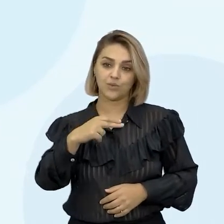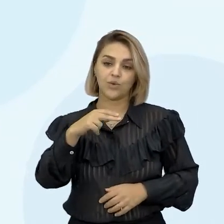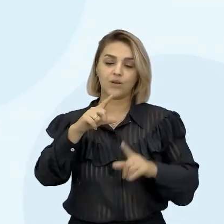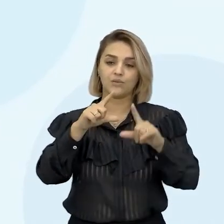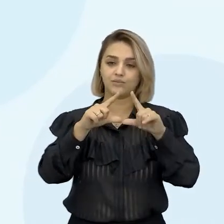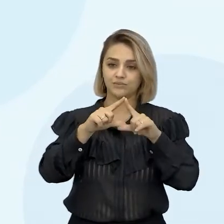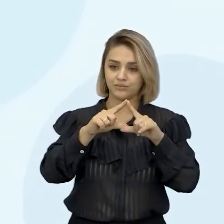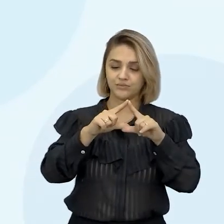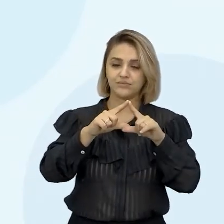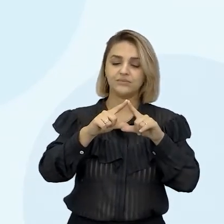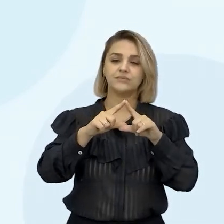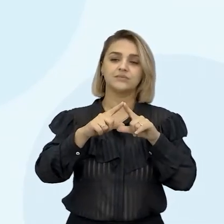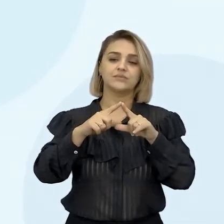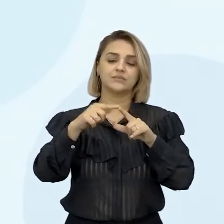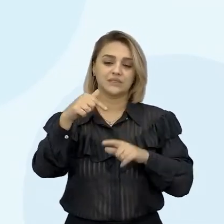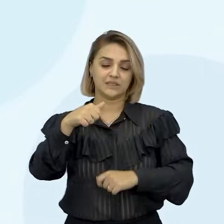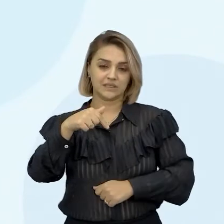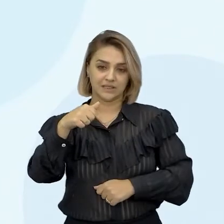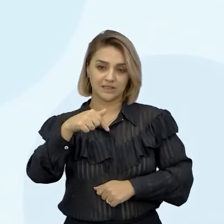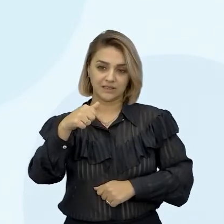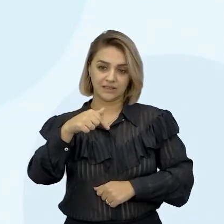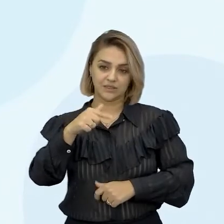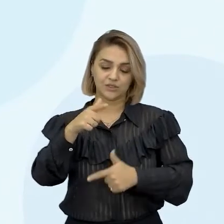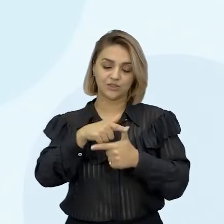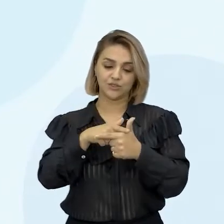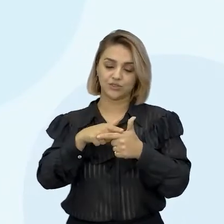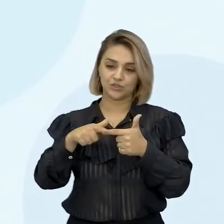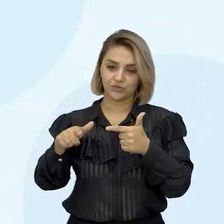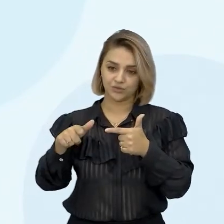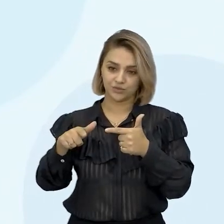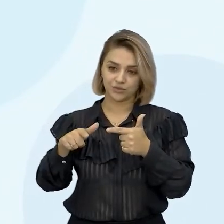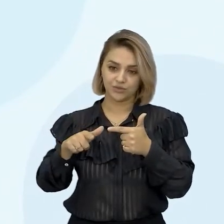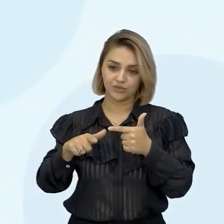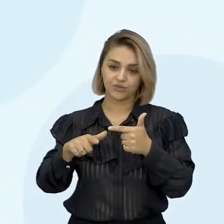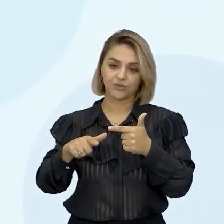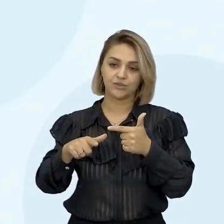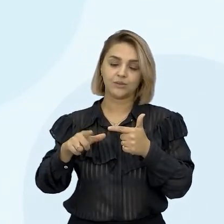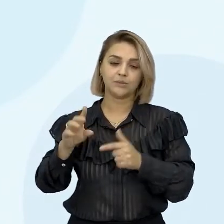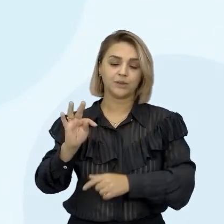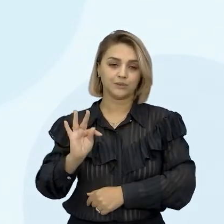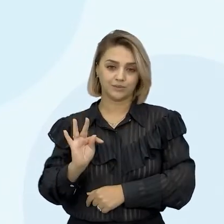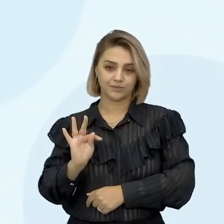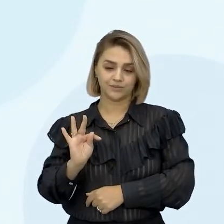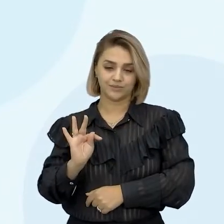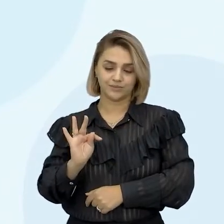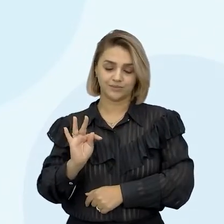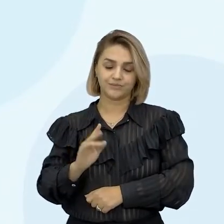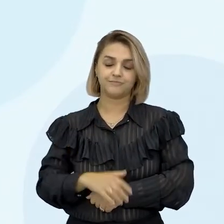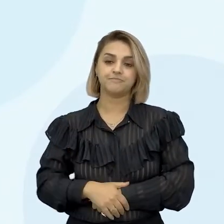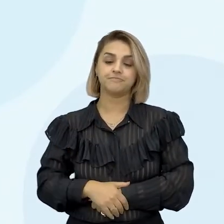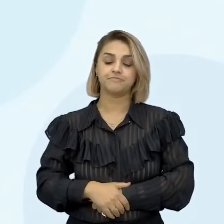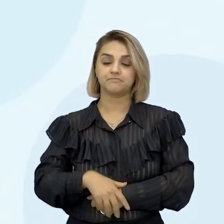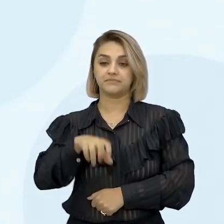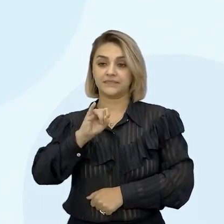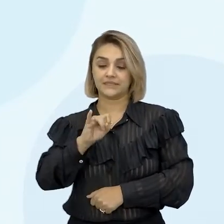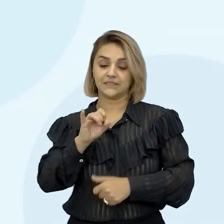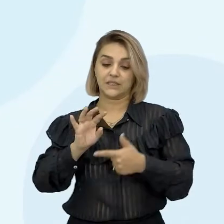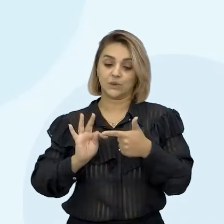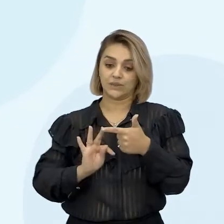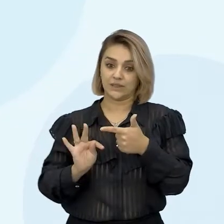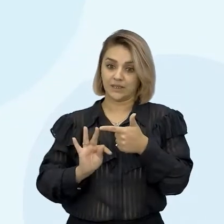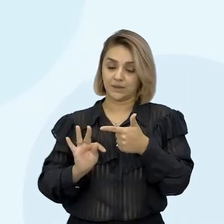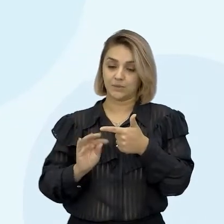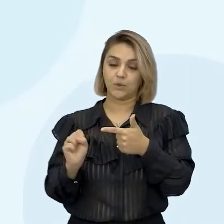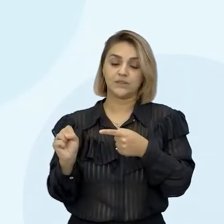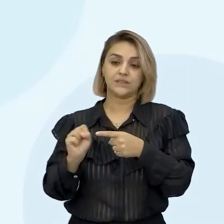dos elétrons é dividida pelo tempo E se o tempo tiver em